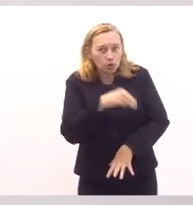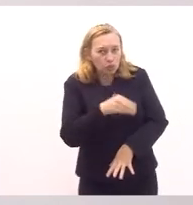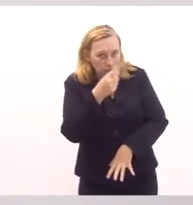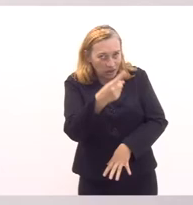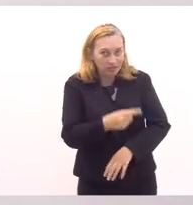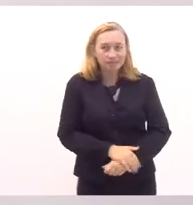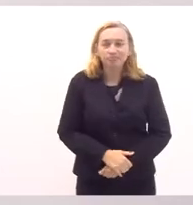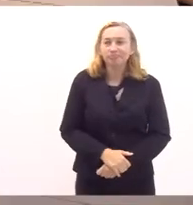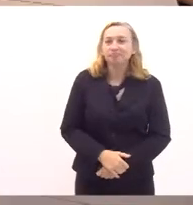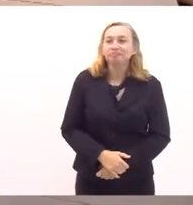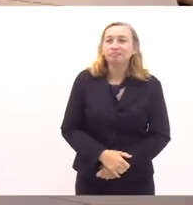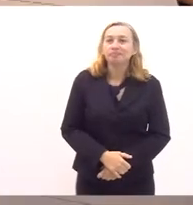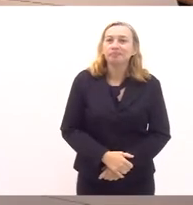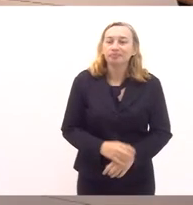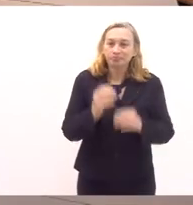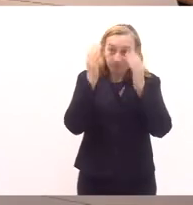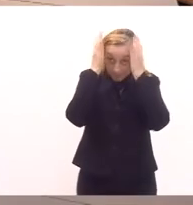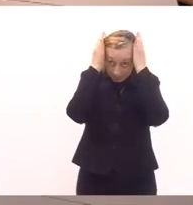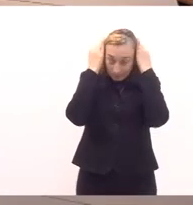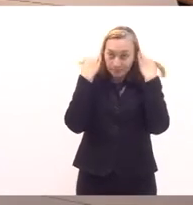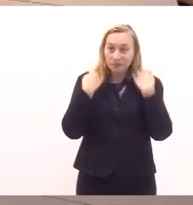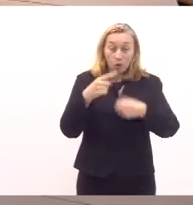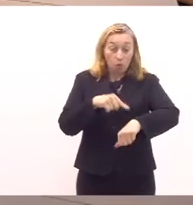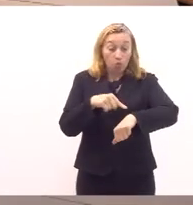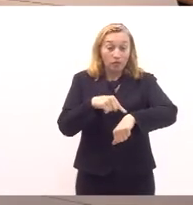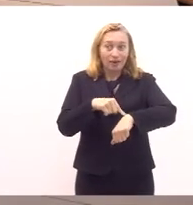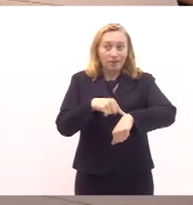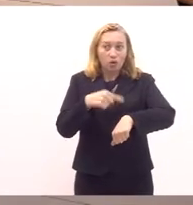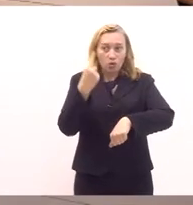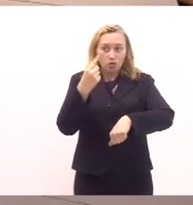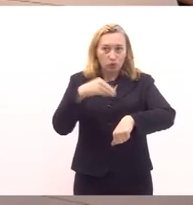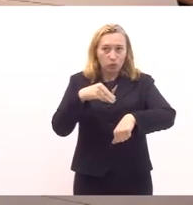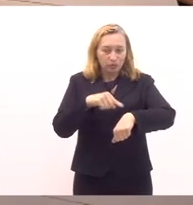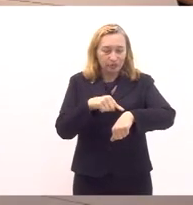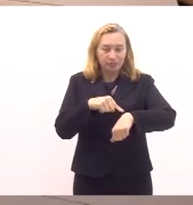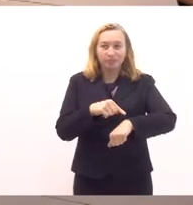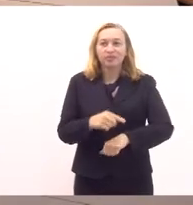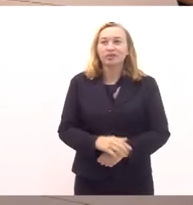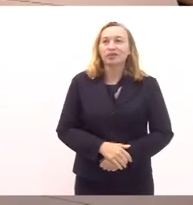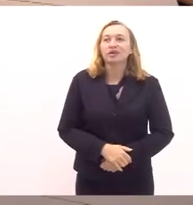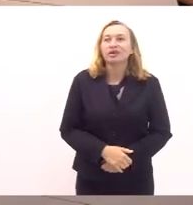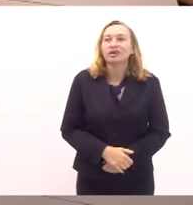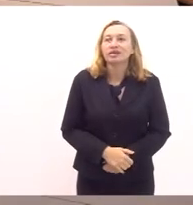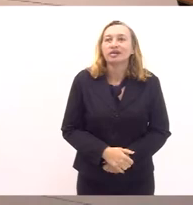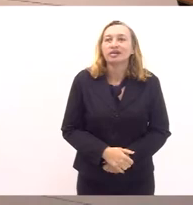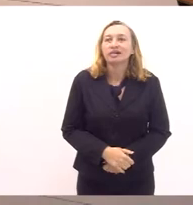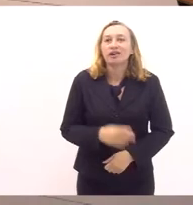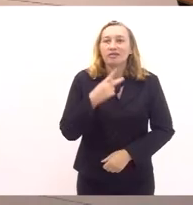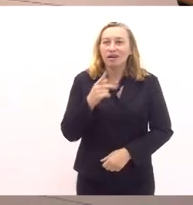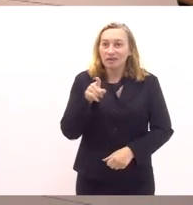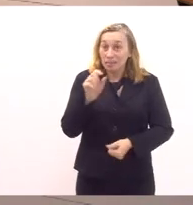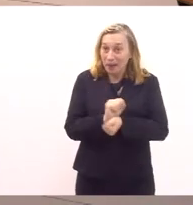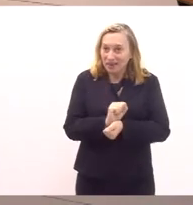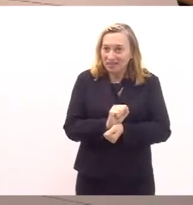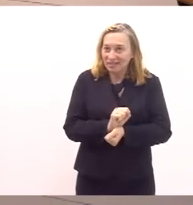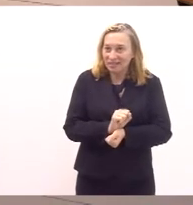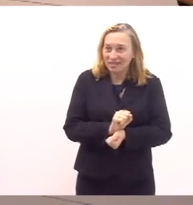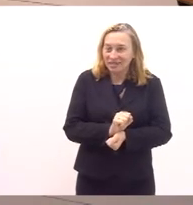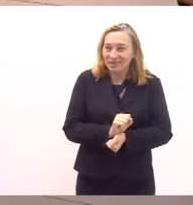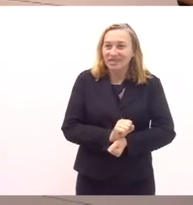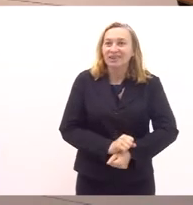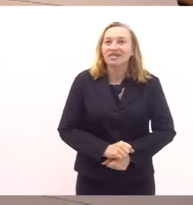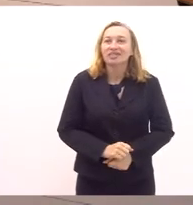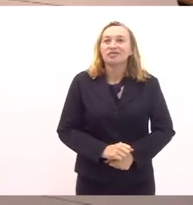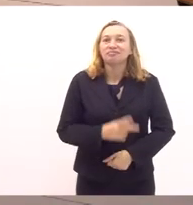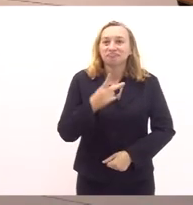ele. Minuto contado no cronômetro. Tá. Um minuto. Quando eu começar a falar, você para. Não. Mas deixa eu